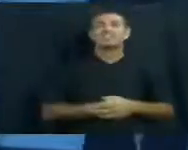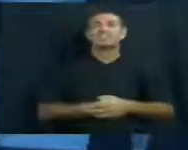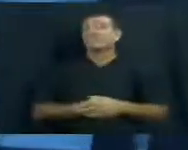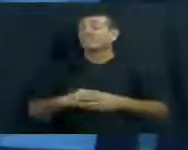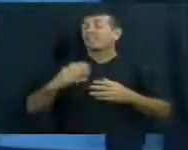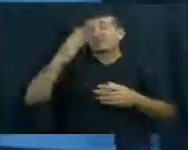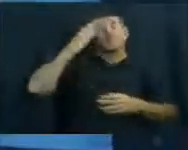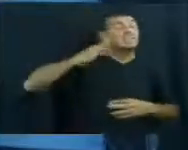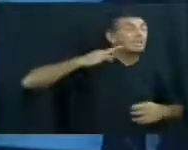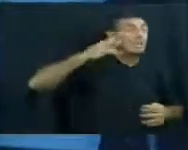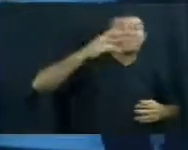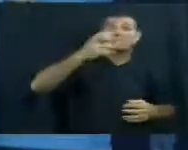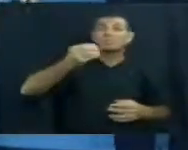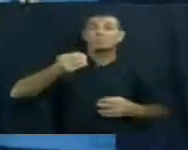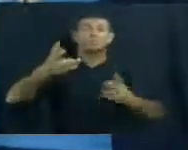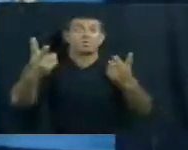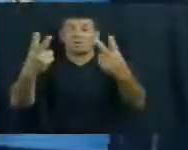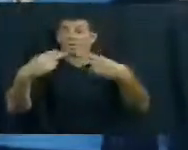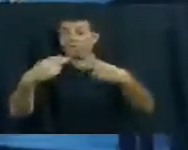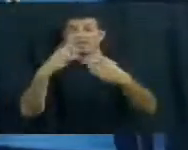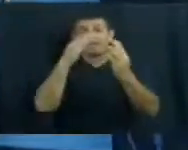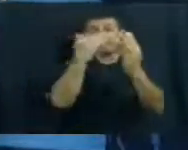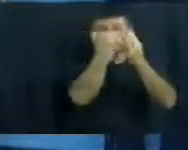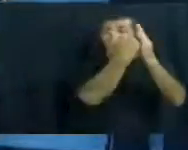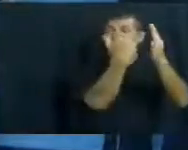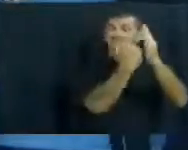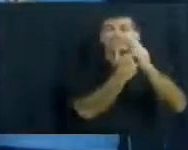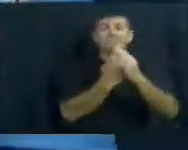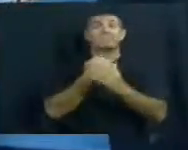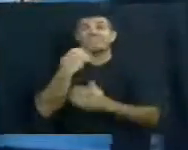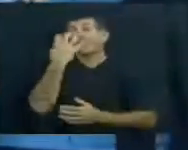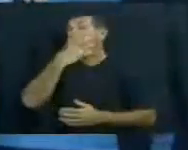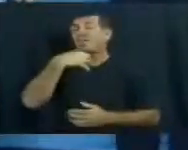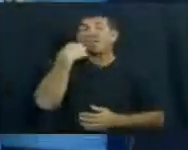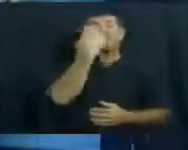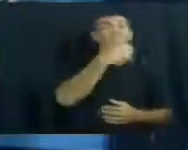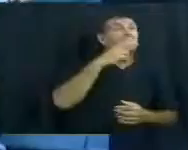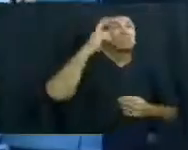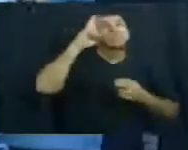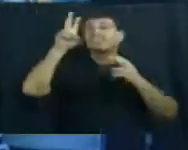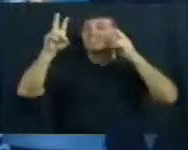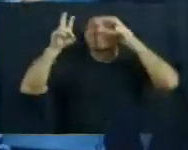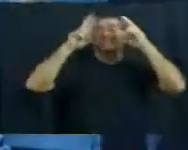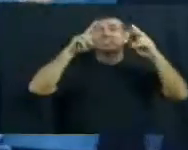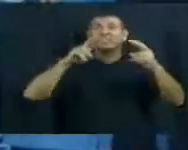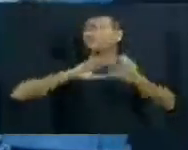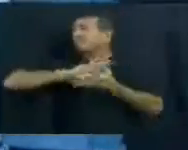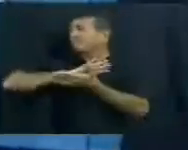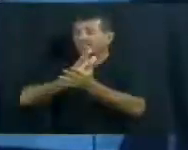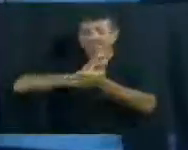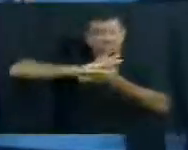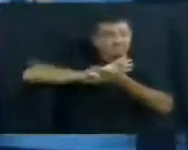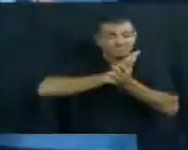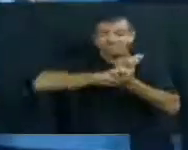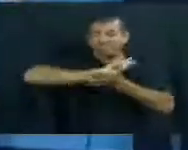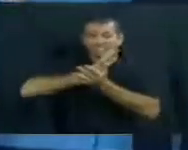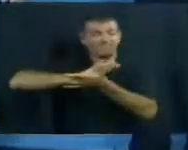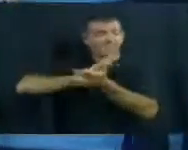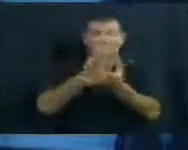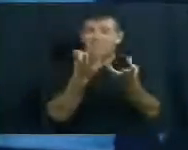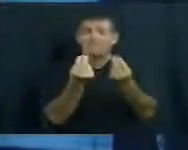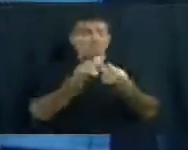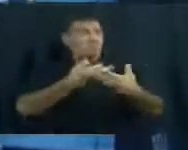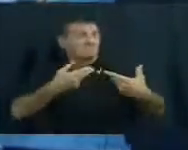Reis. Eu vou contar pra você a história de perseguição e